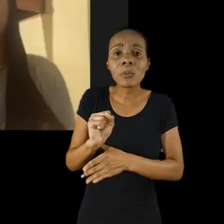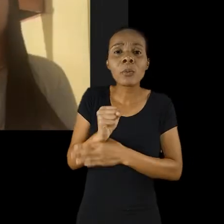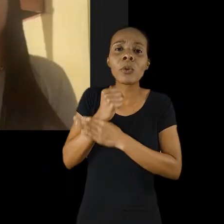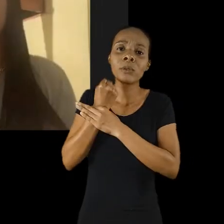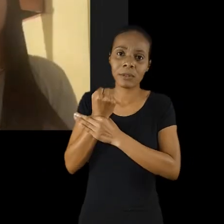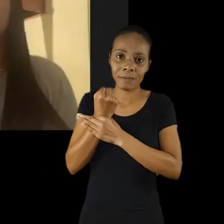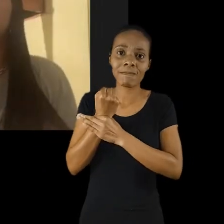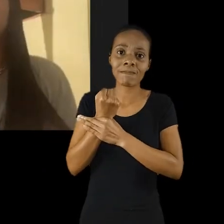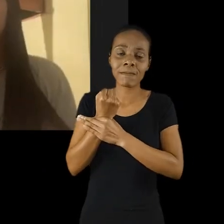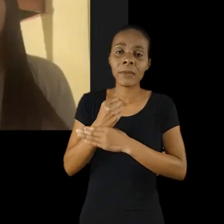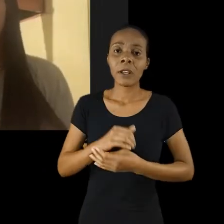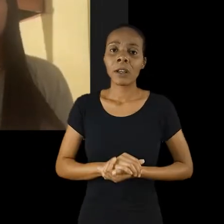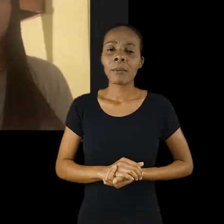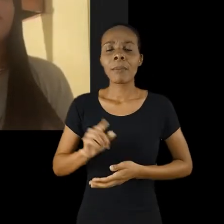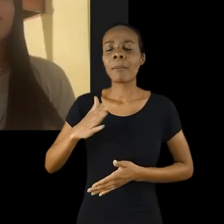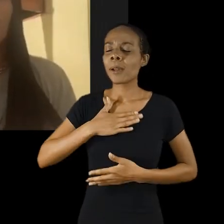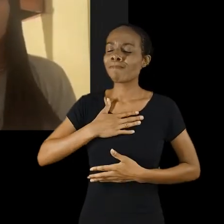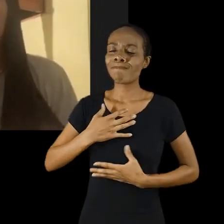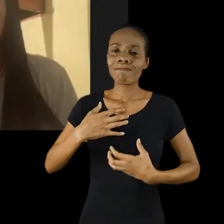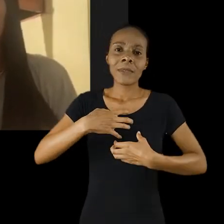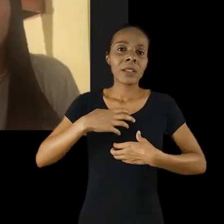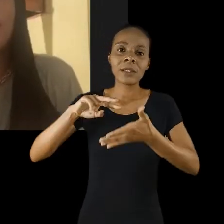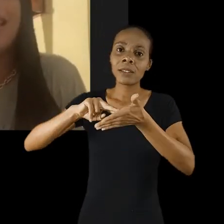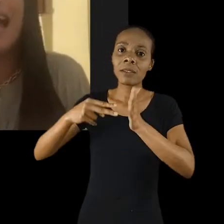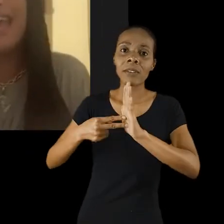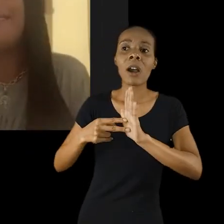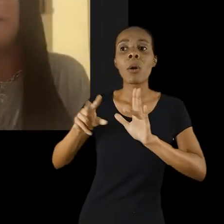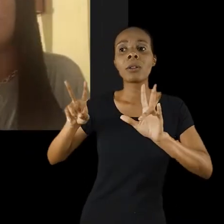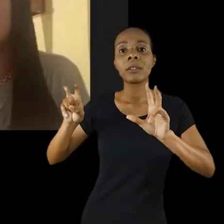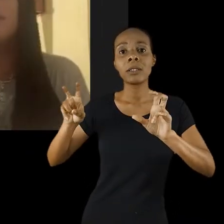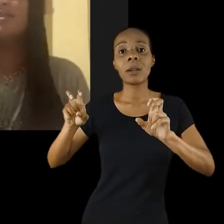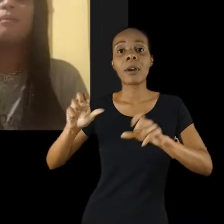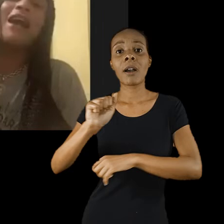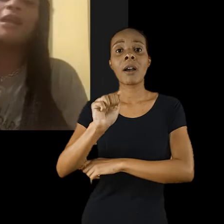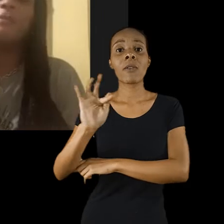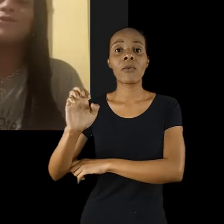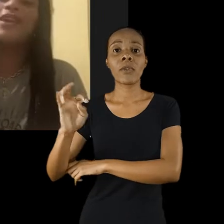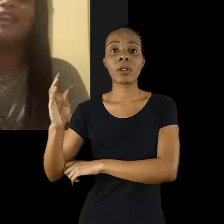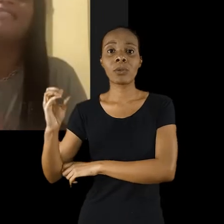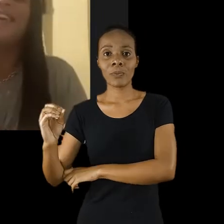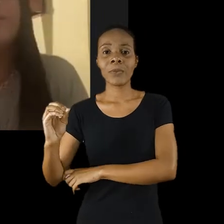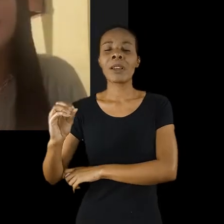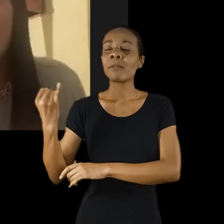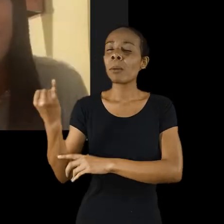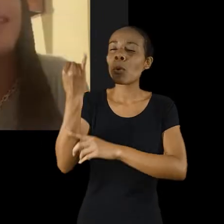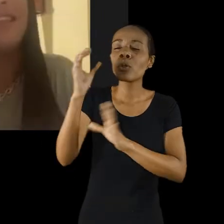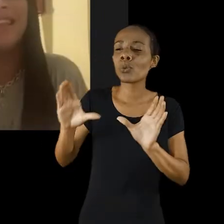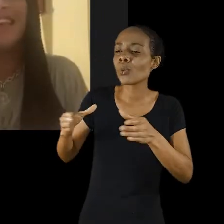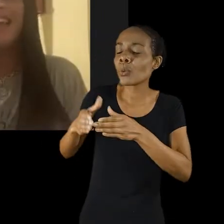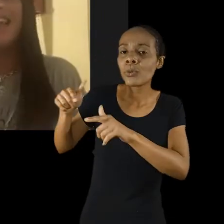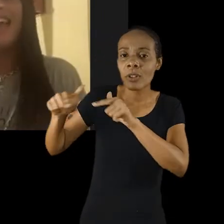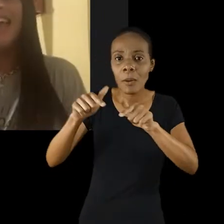mim, quando ele fala da questão do afeto e da rede, da importância do trabalho e da pessoa que ele é dentro da quebrada